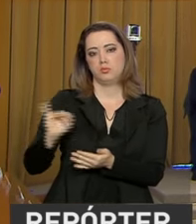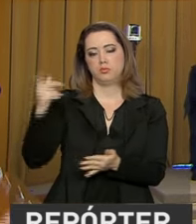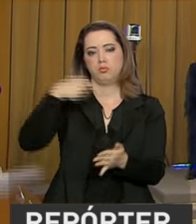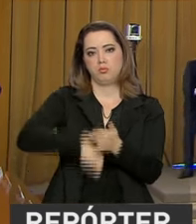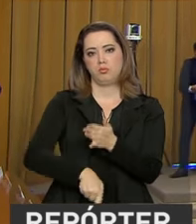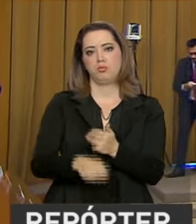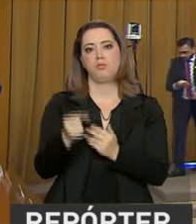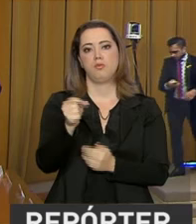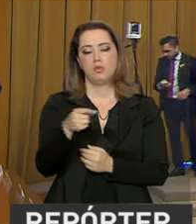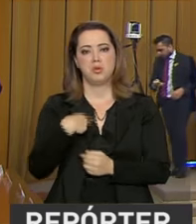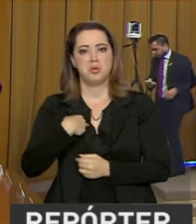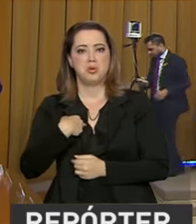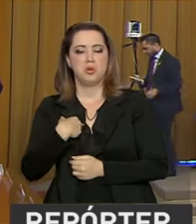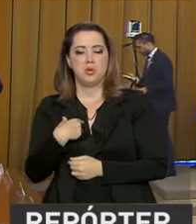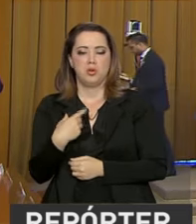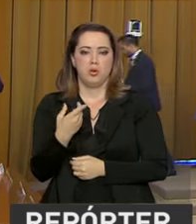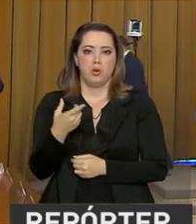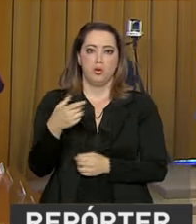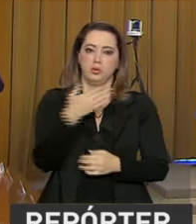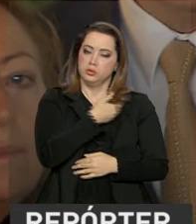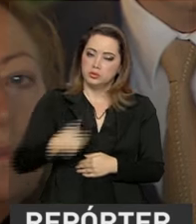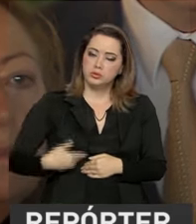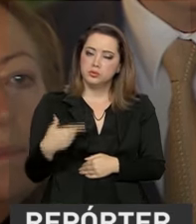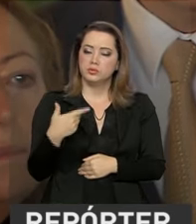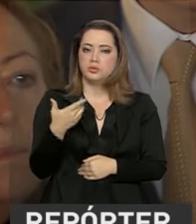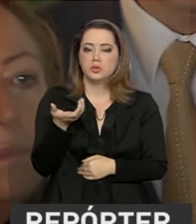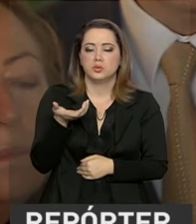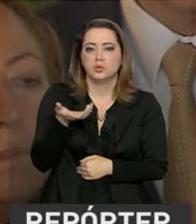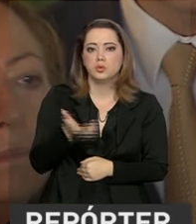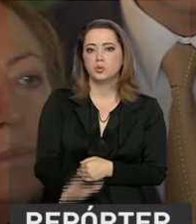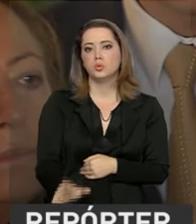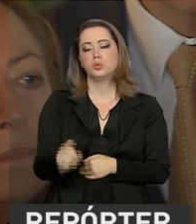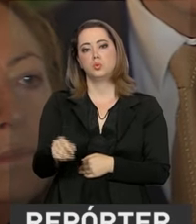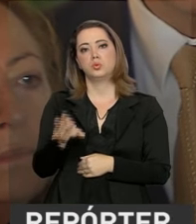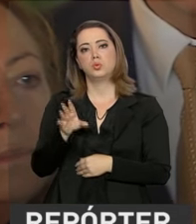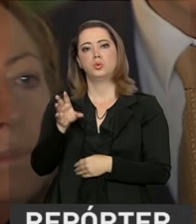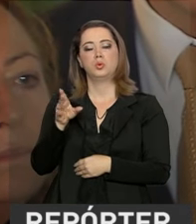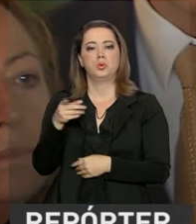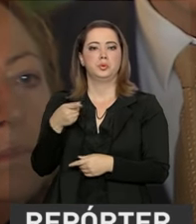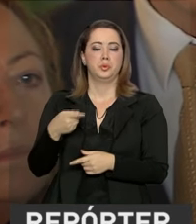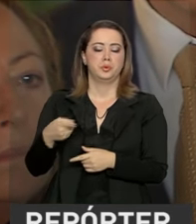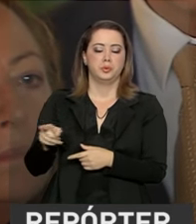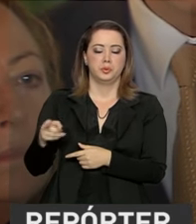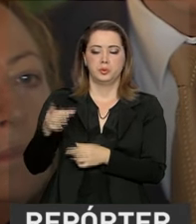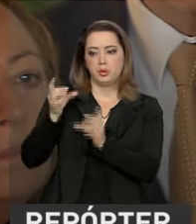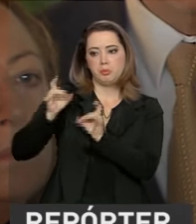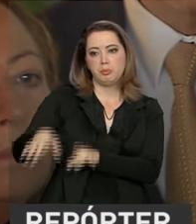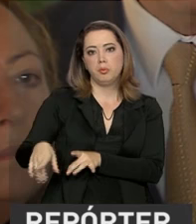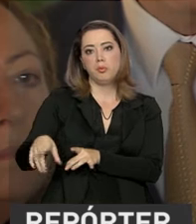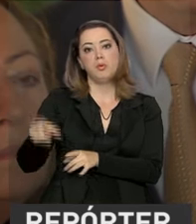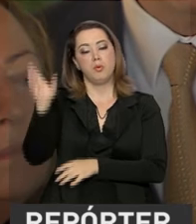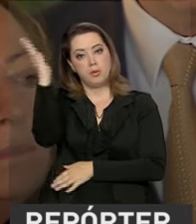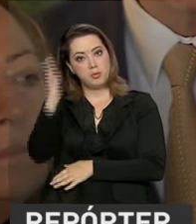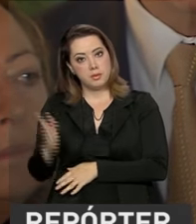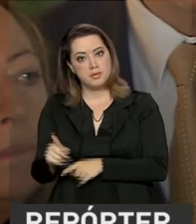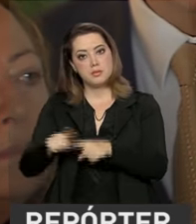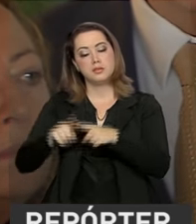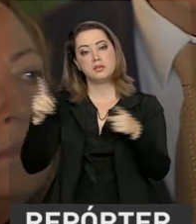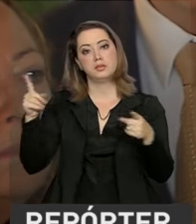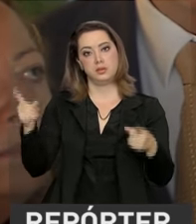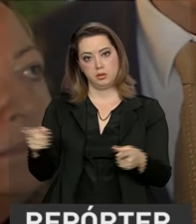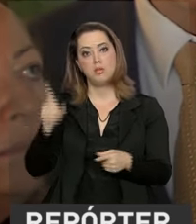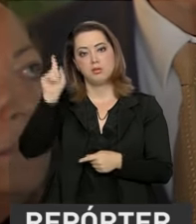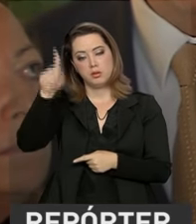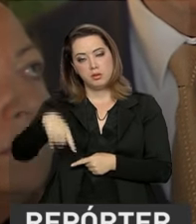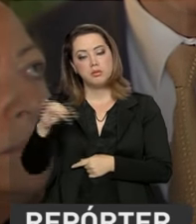o objetivo do governo não é prejudicar os brasileiros. Não queremos aqui limitar as decisões do judiciário. É legítimo o